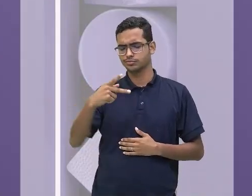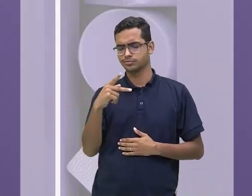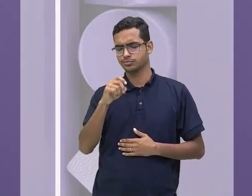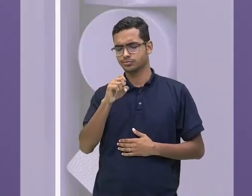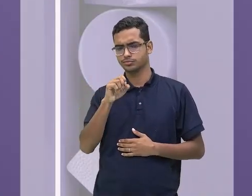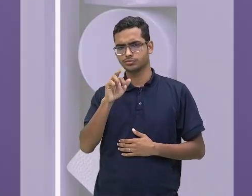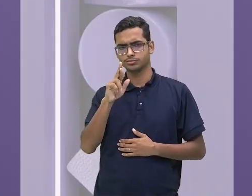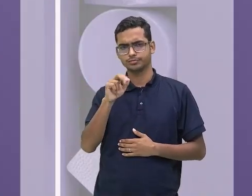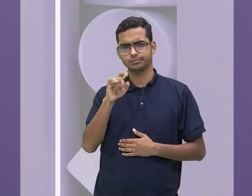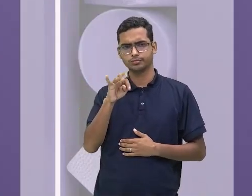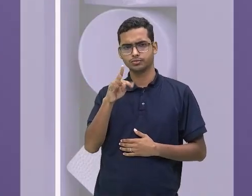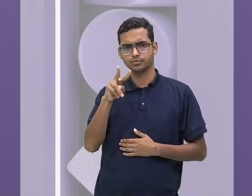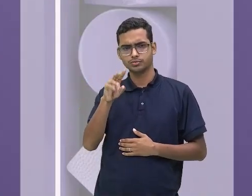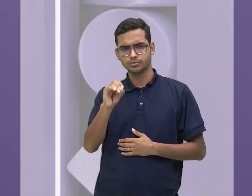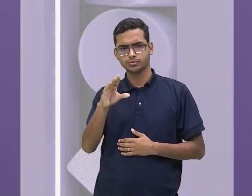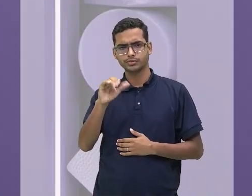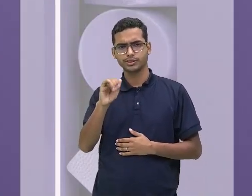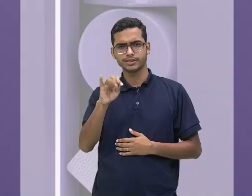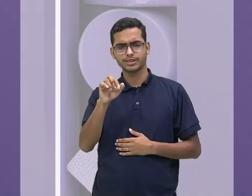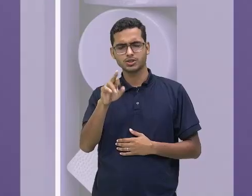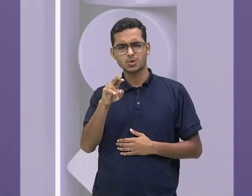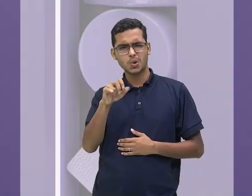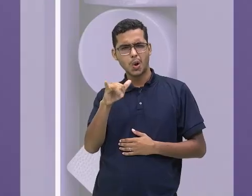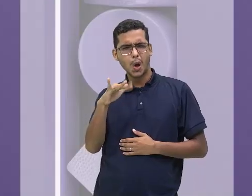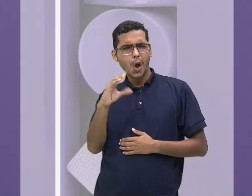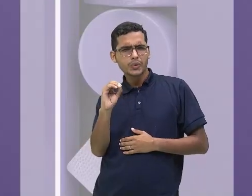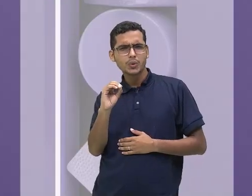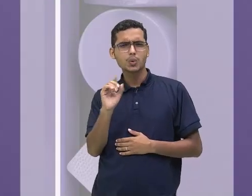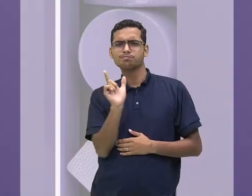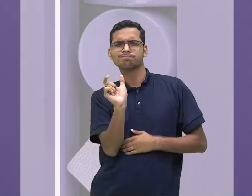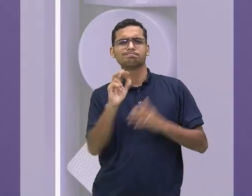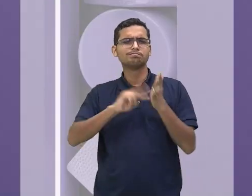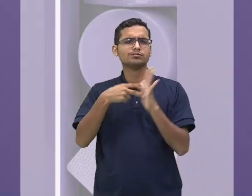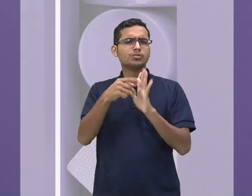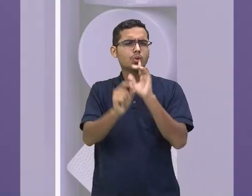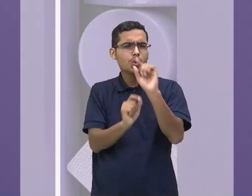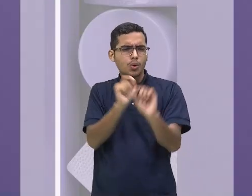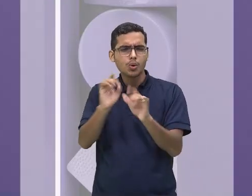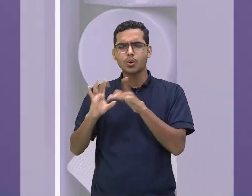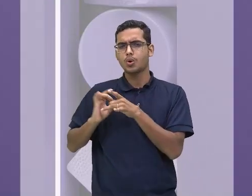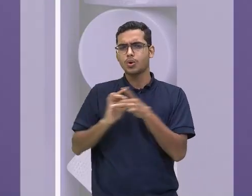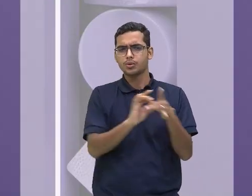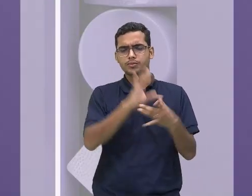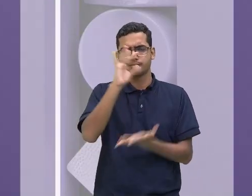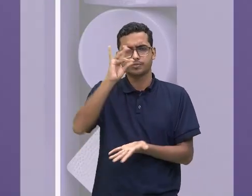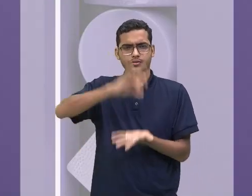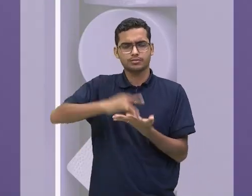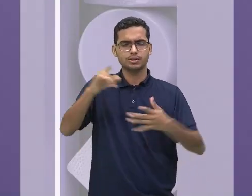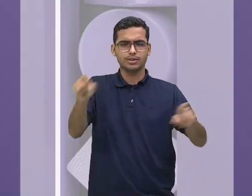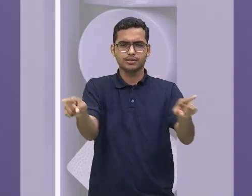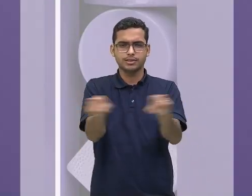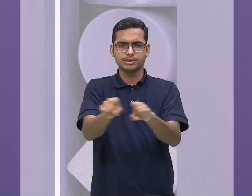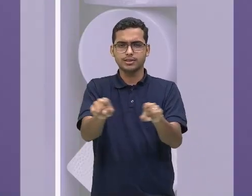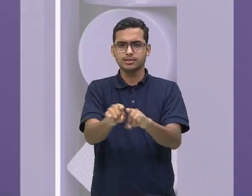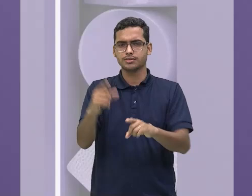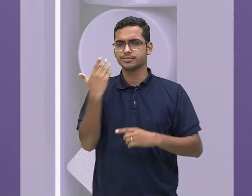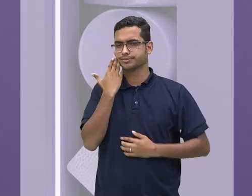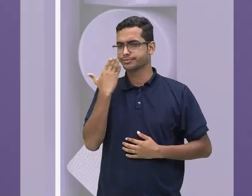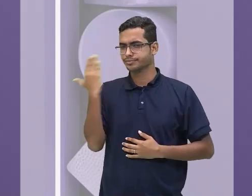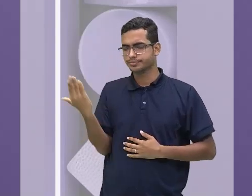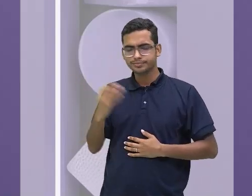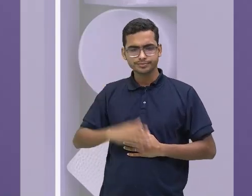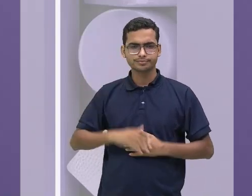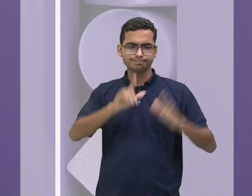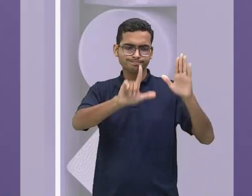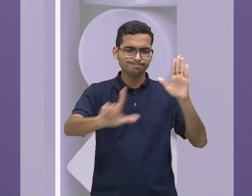um pouco parecido com a ideia de princípio, porque o imperativo categórico no sentido de você fazer o bem de maneira universal,